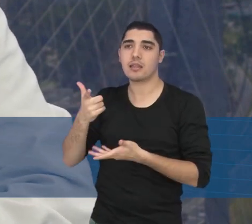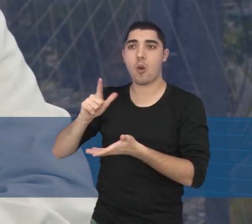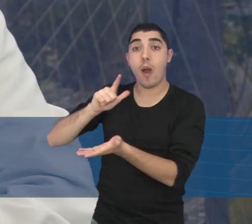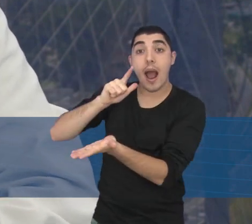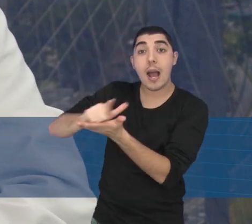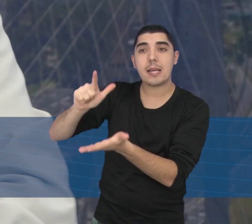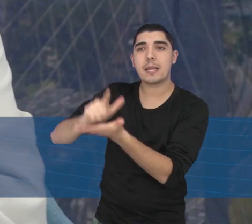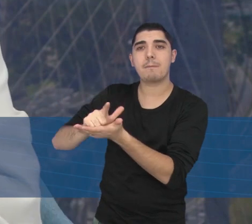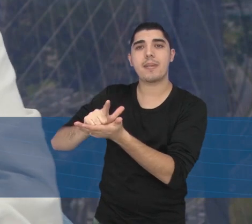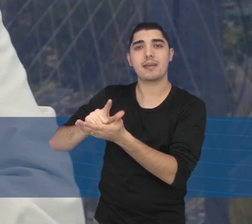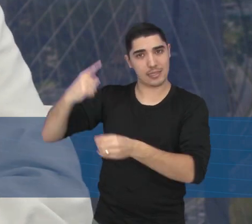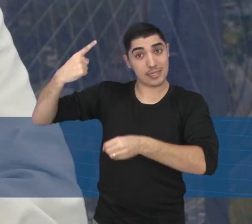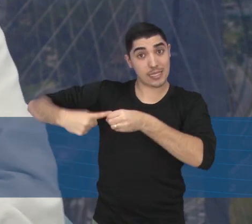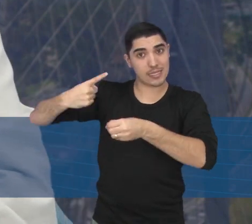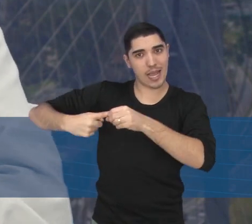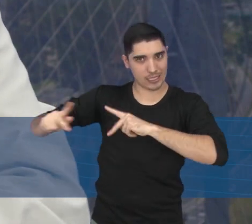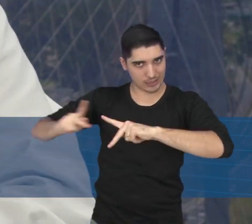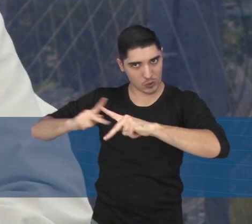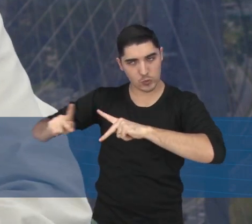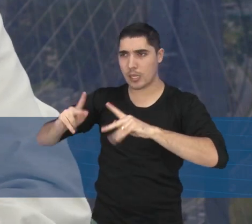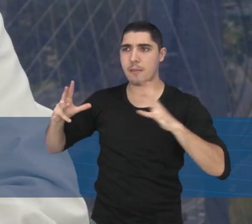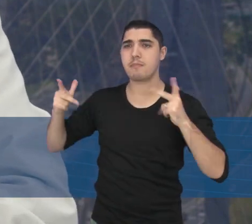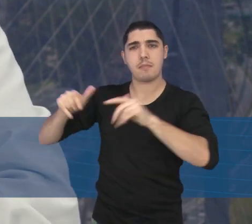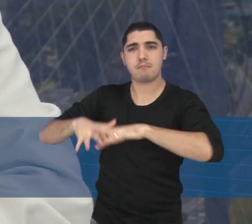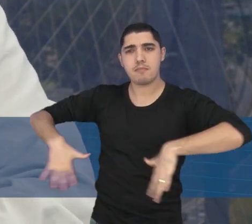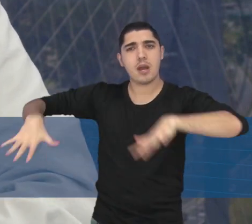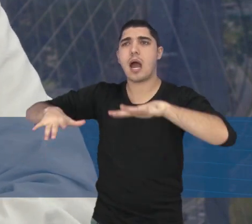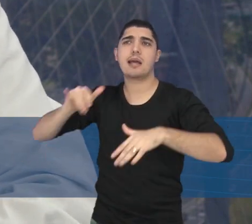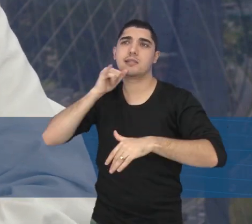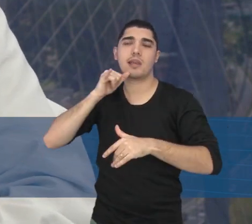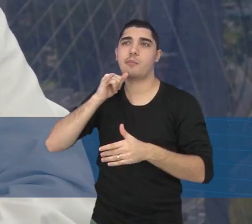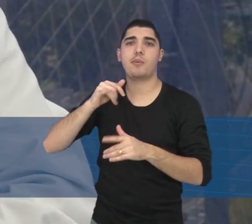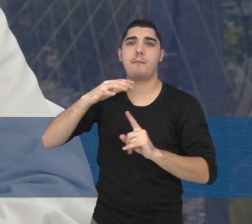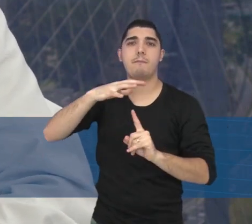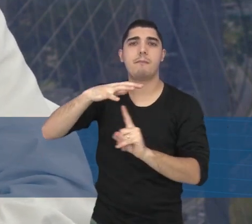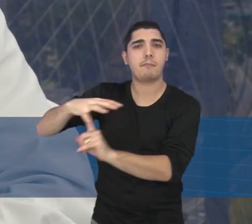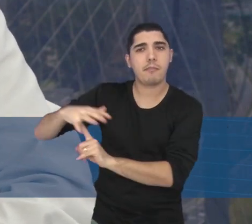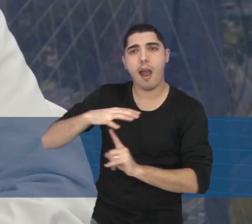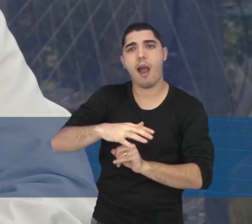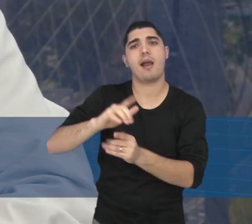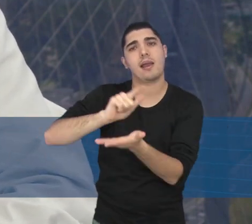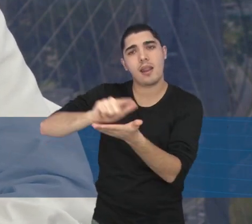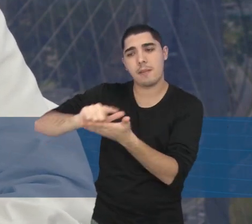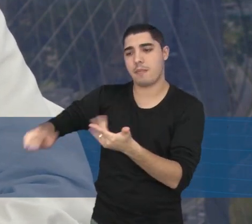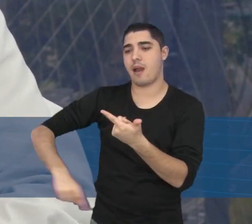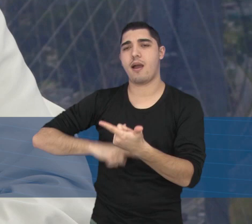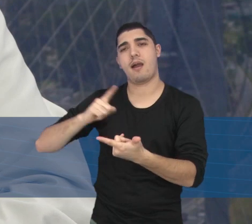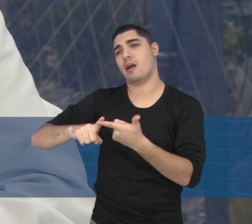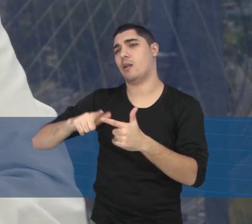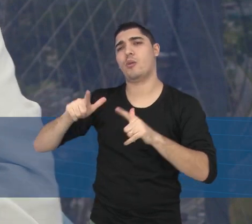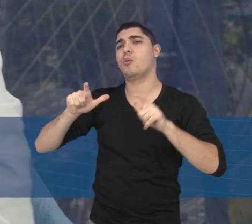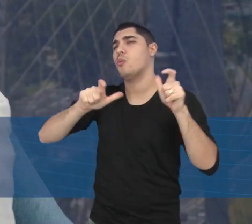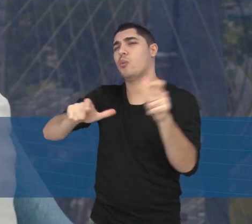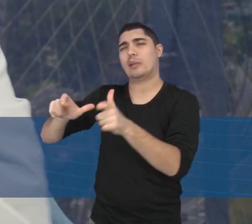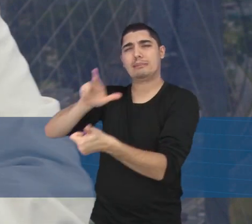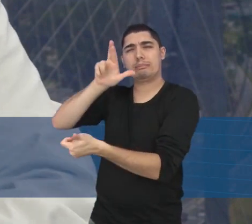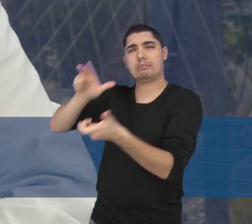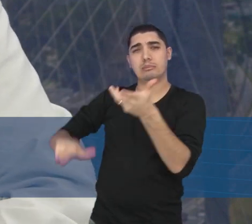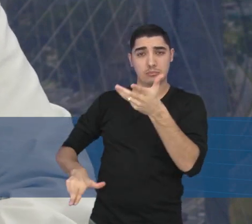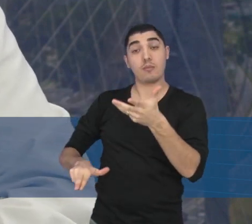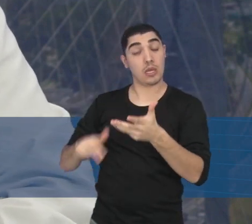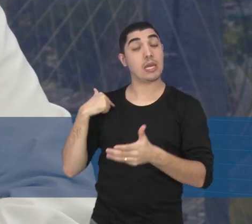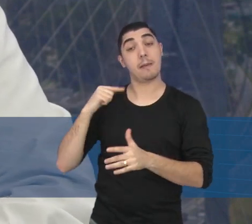pública de um modo geral, varrição, limpezas de praças, né? Isso daí é um serviço que a gente faz, e também fazemos